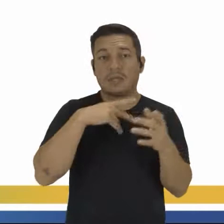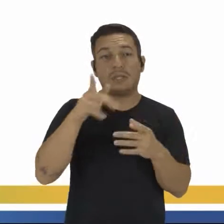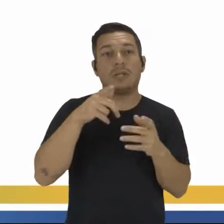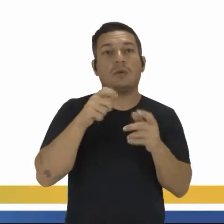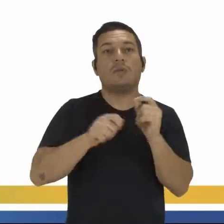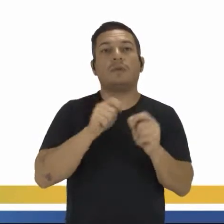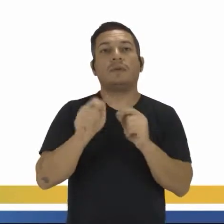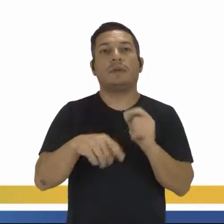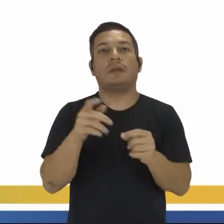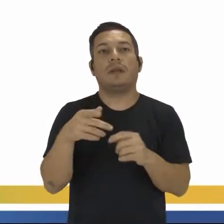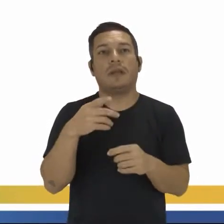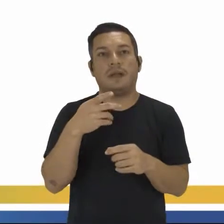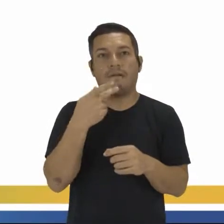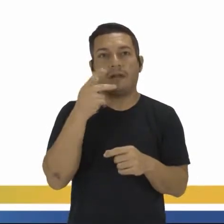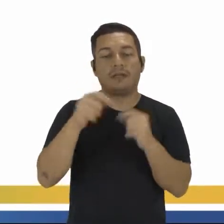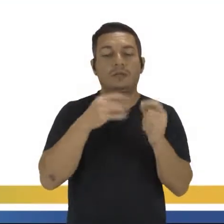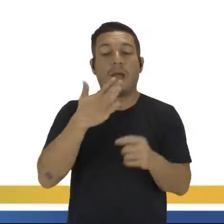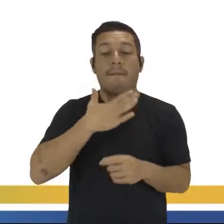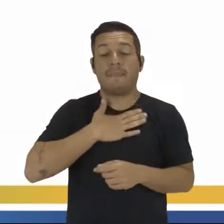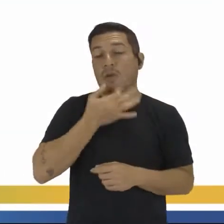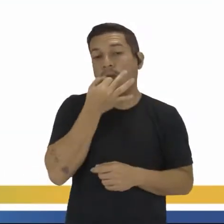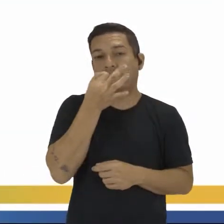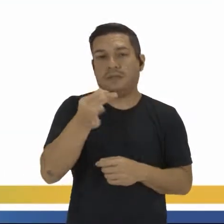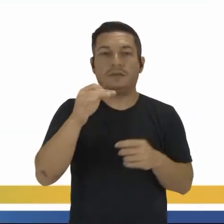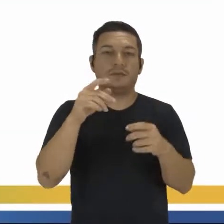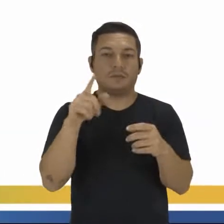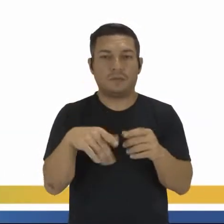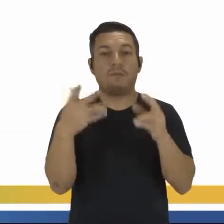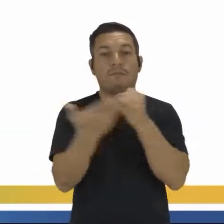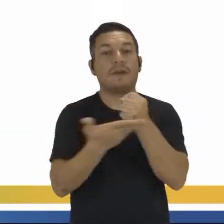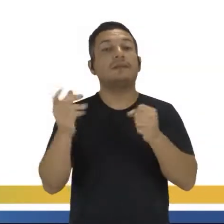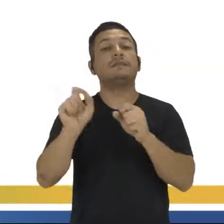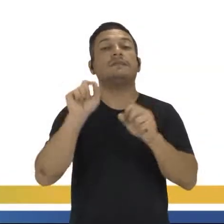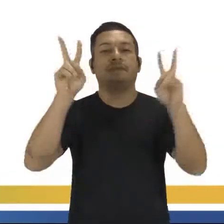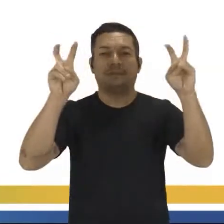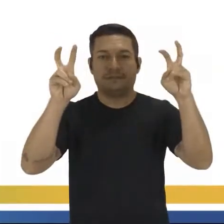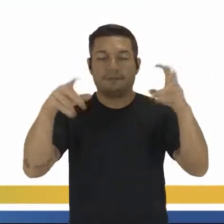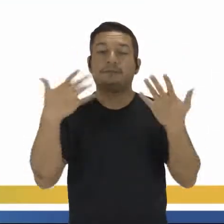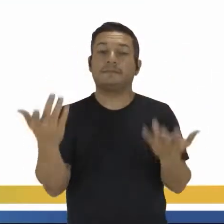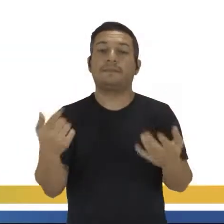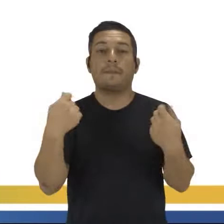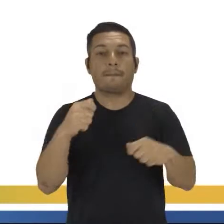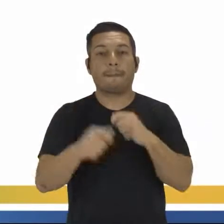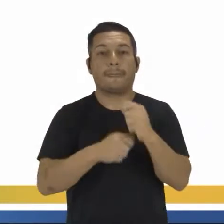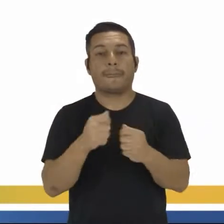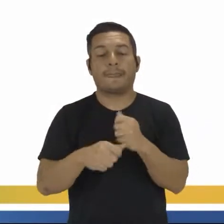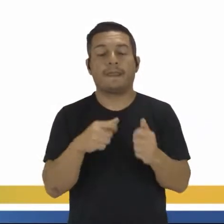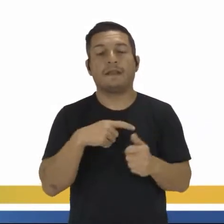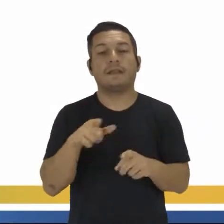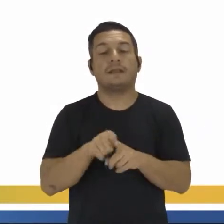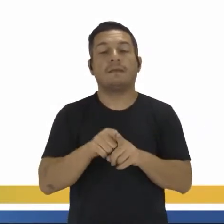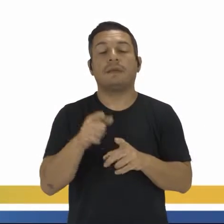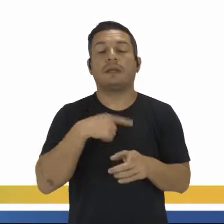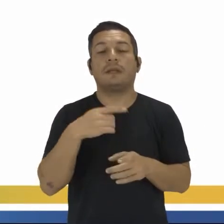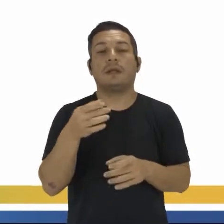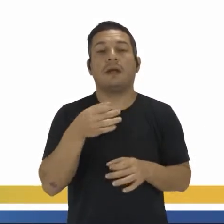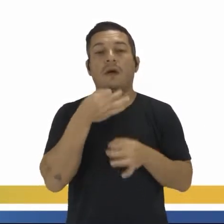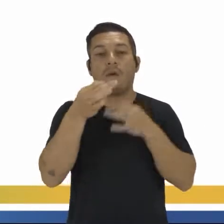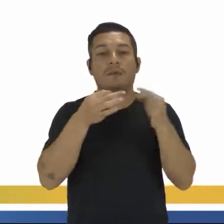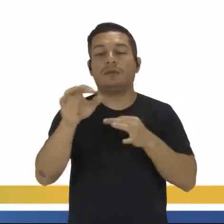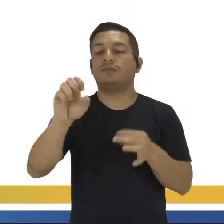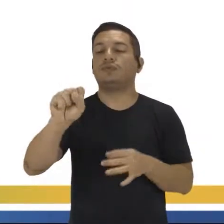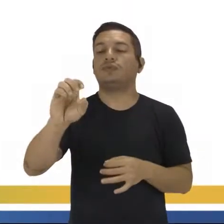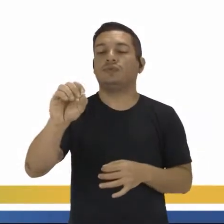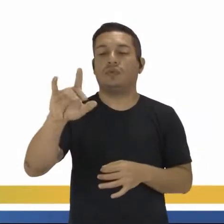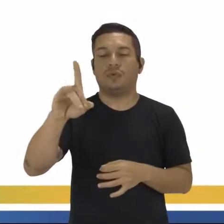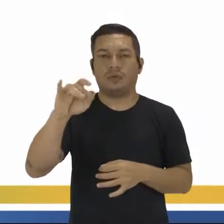vai compor, então, o seu ponto de vista sobre o assunto. Sua tese deve estar apoiada em argumentos sólidos,